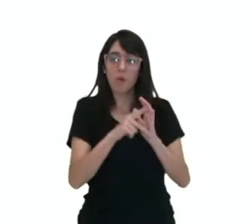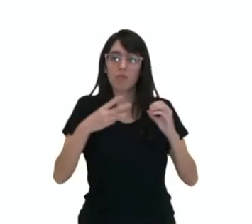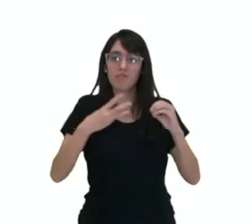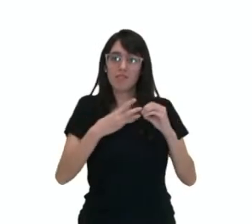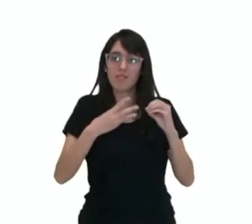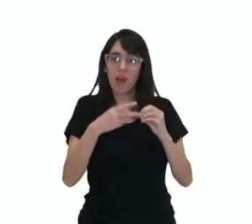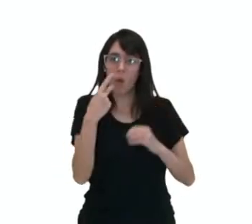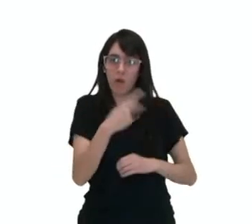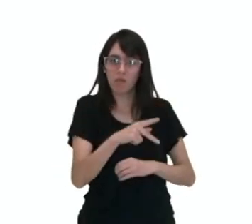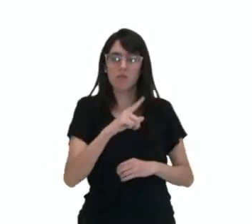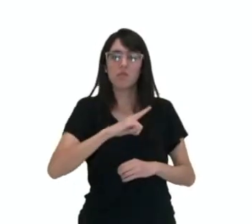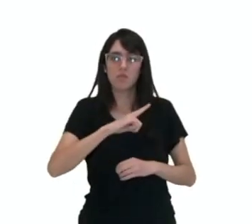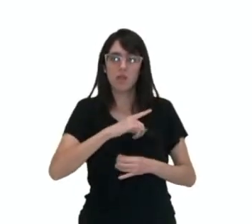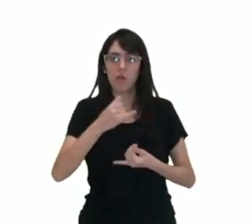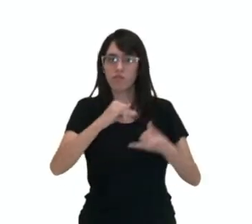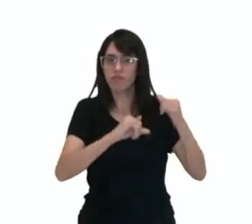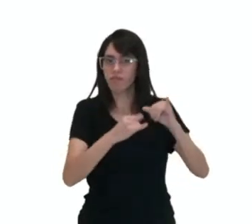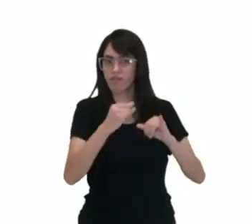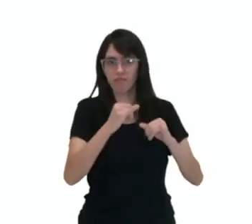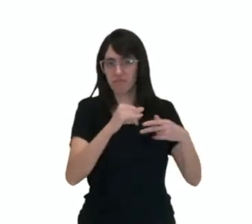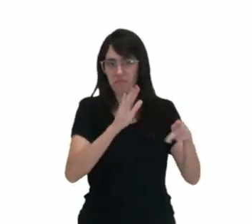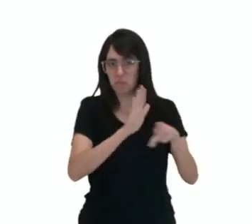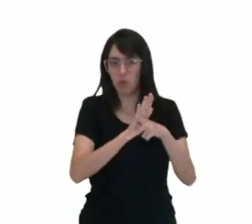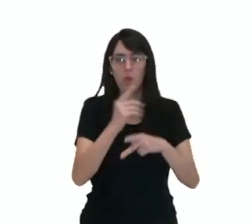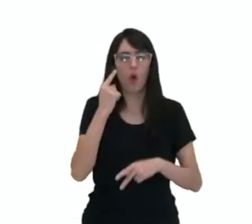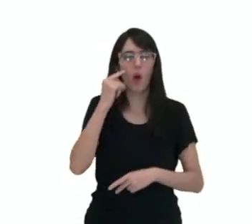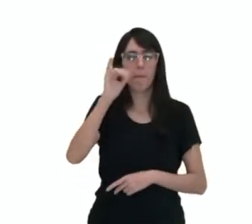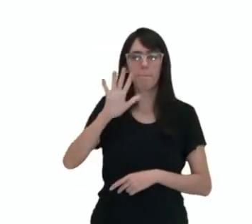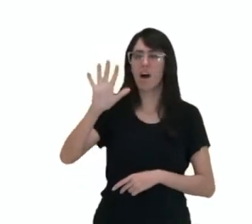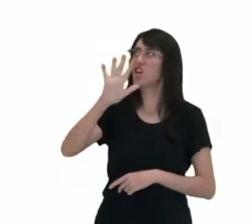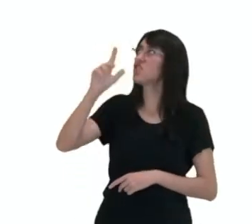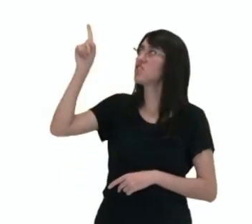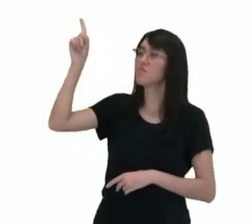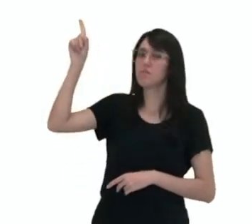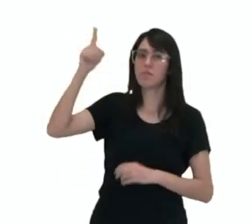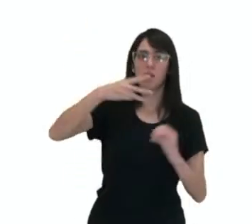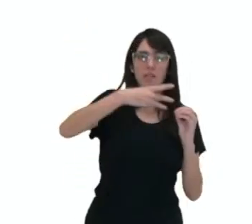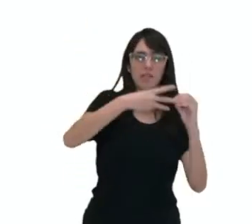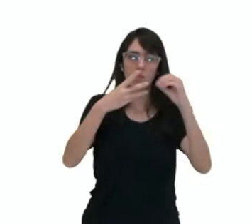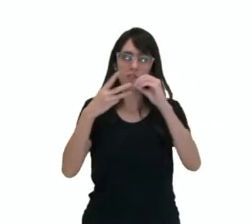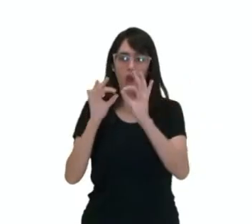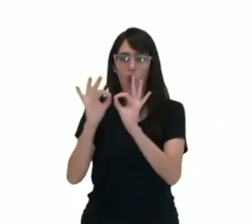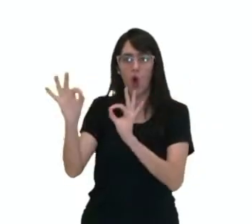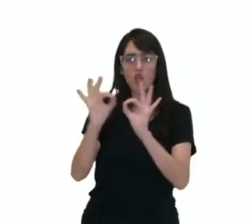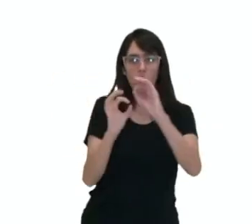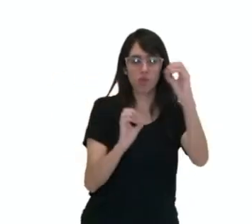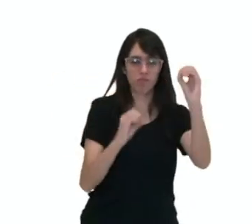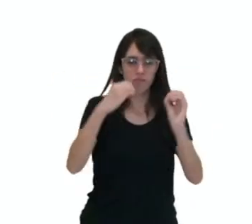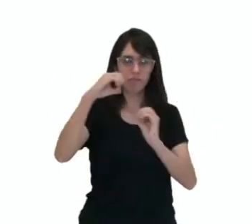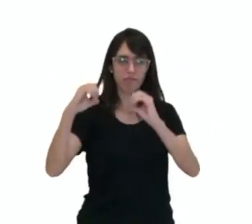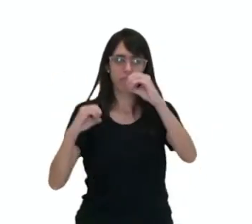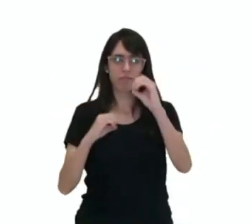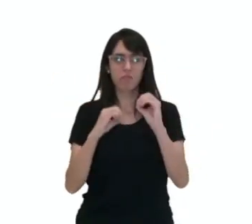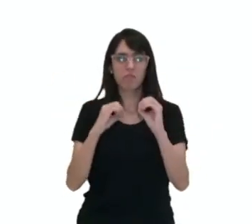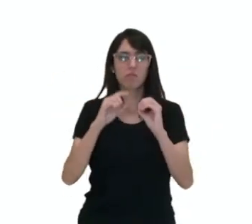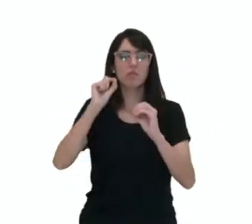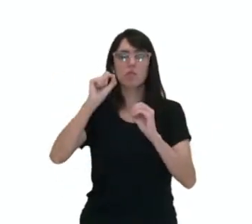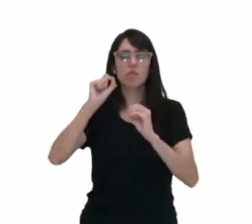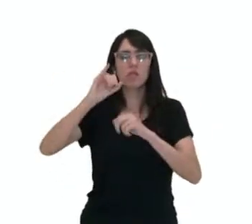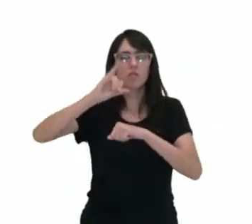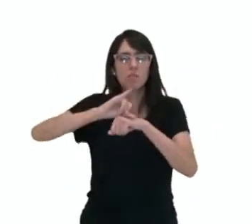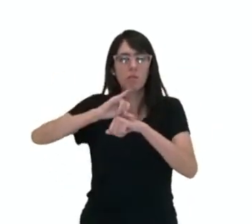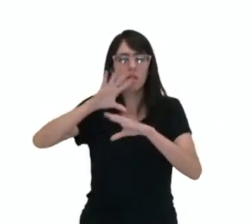entre essas células. Olha, observem aqui na imagem, as células são distantes uma da outra. O que tem no meio? Tem